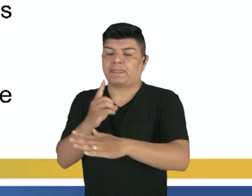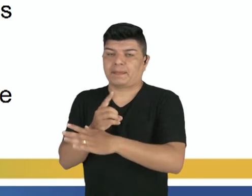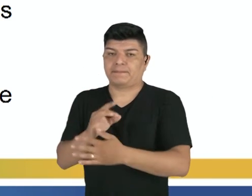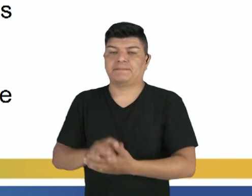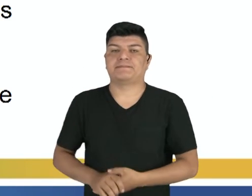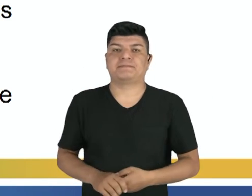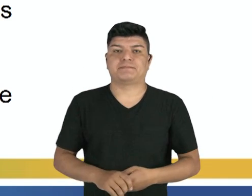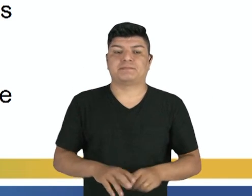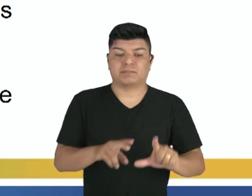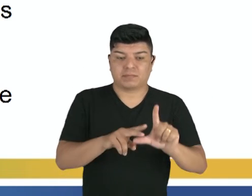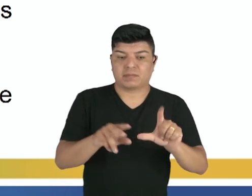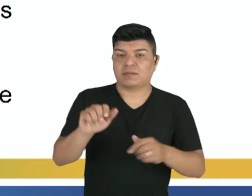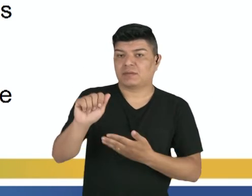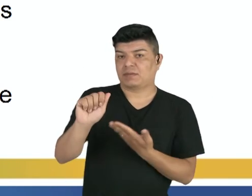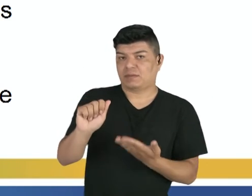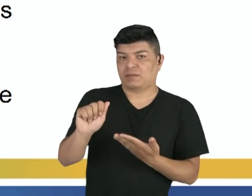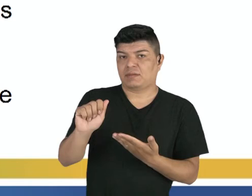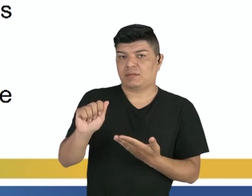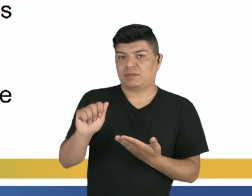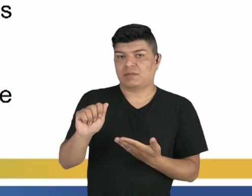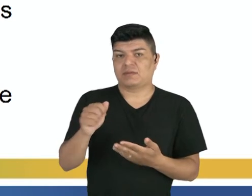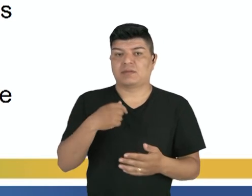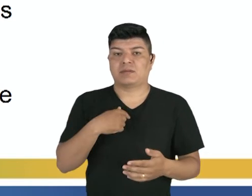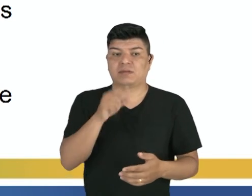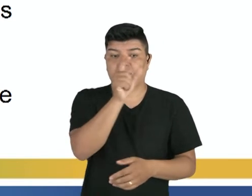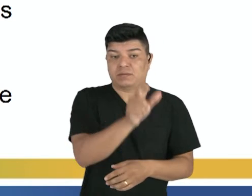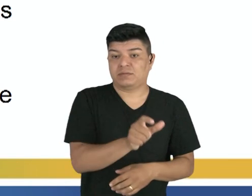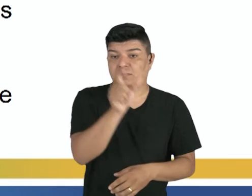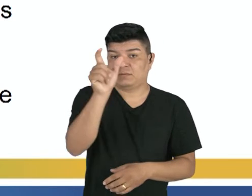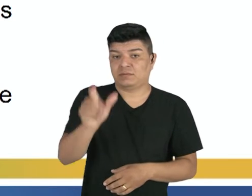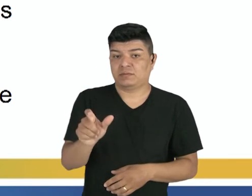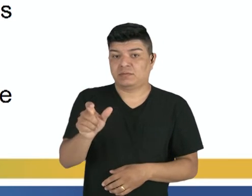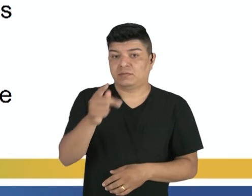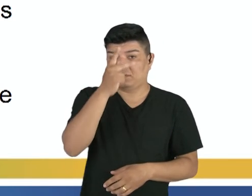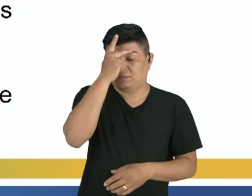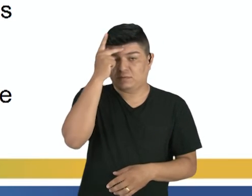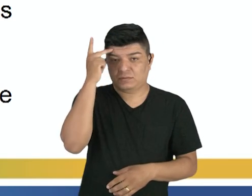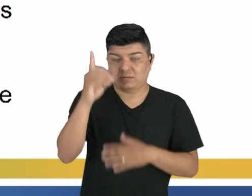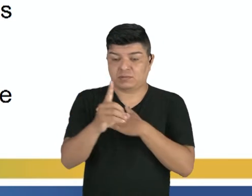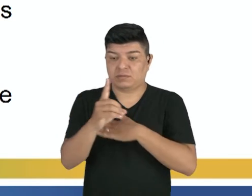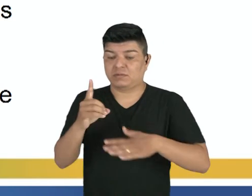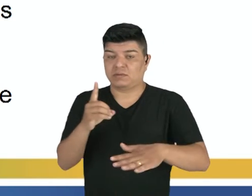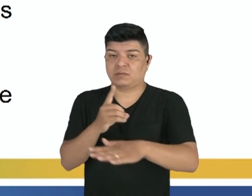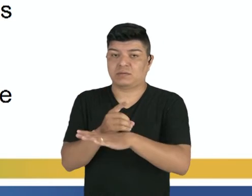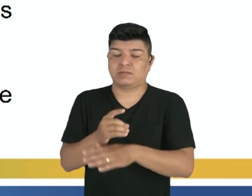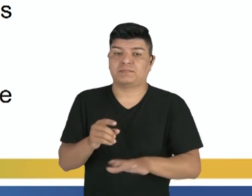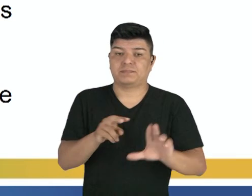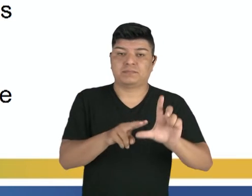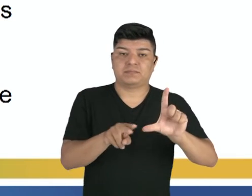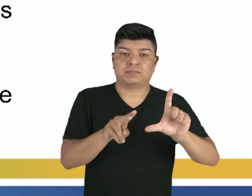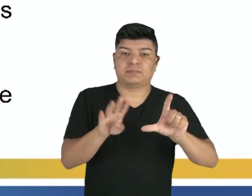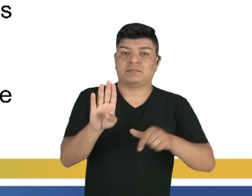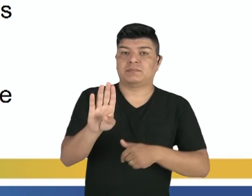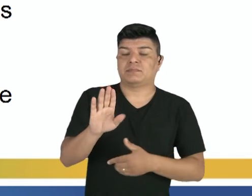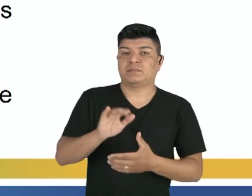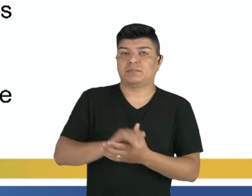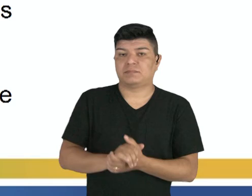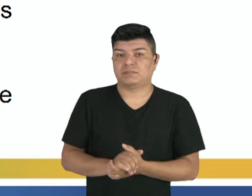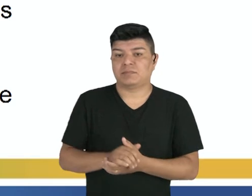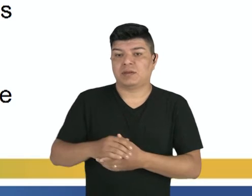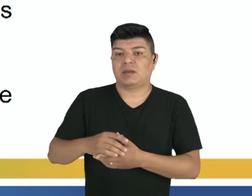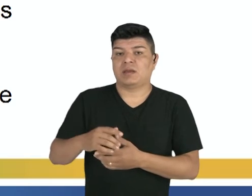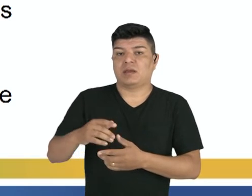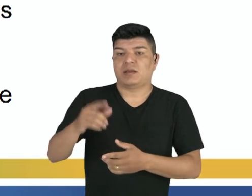Alternativa A. A função exercida pelos indivíduos na sociedade. Alternativa B. A ação política